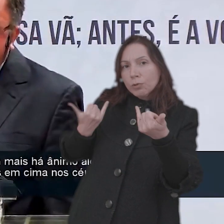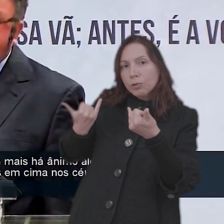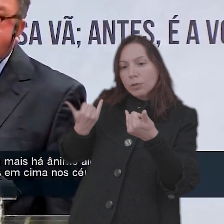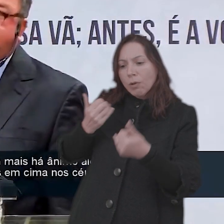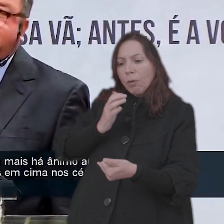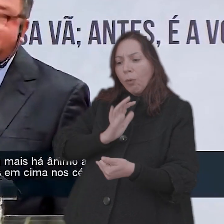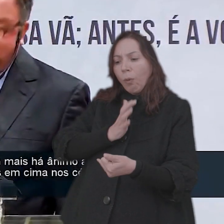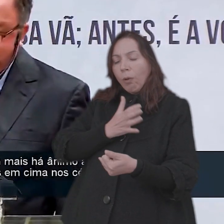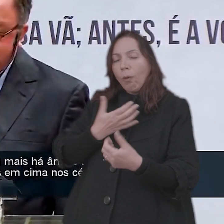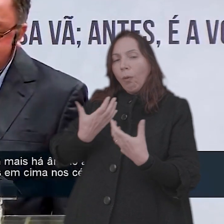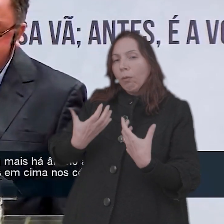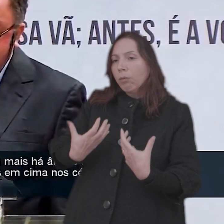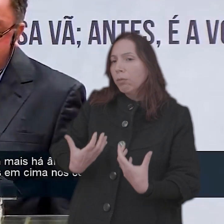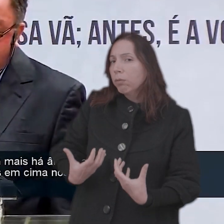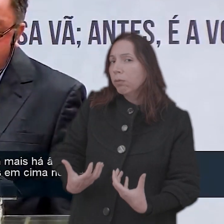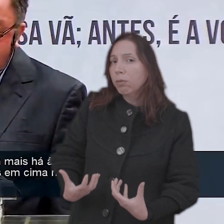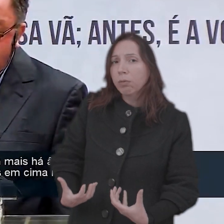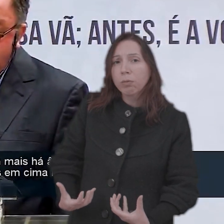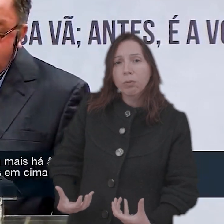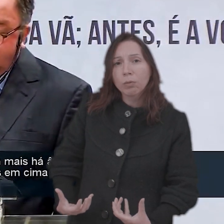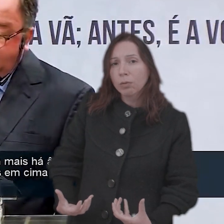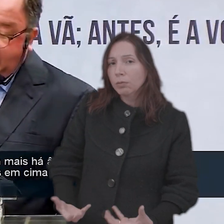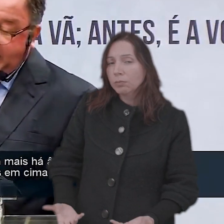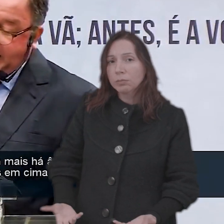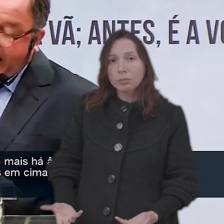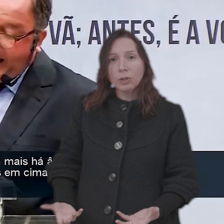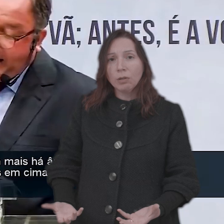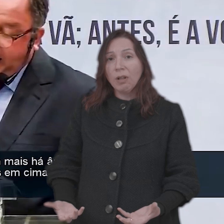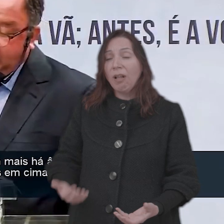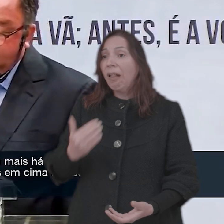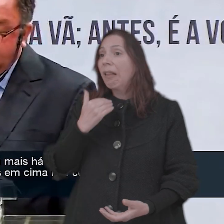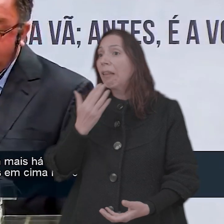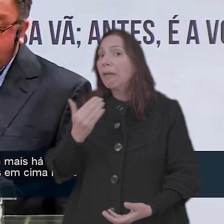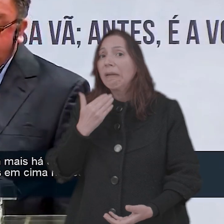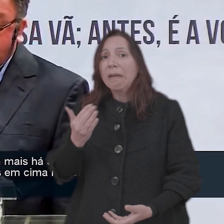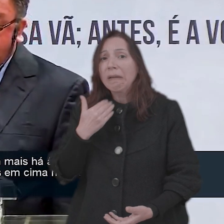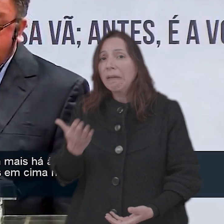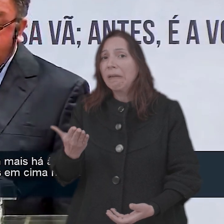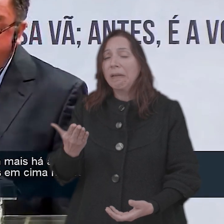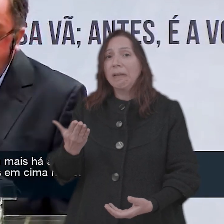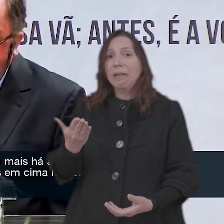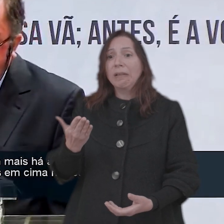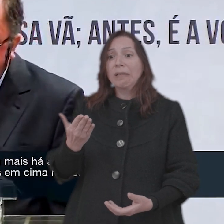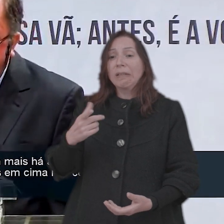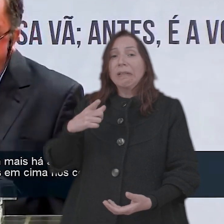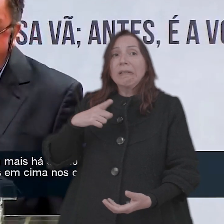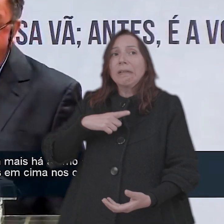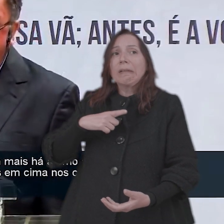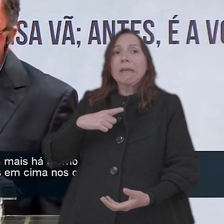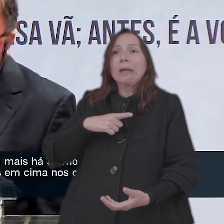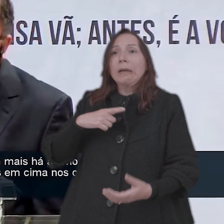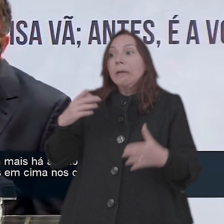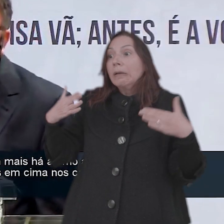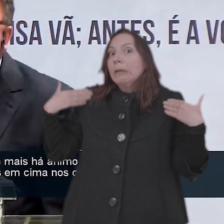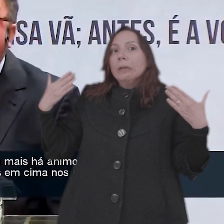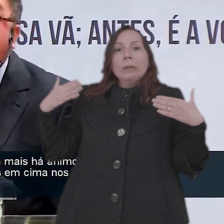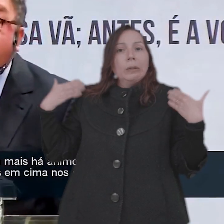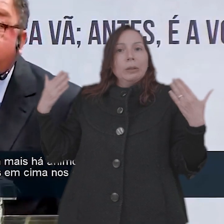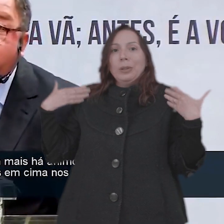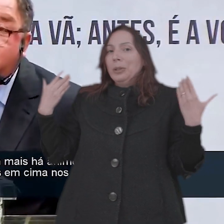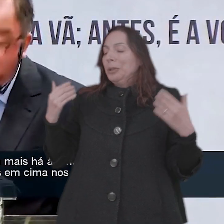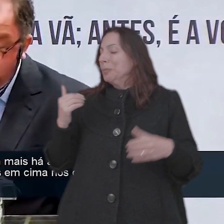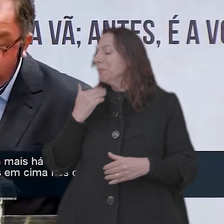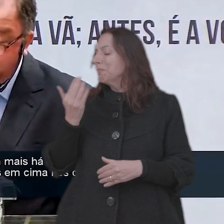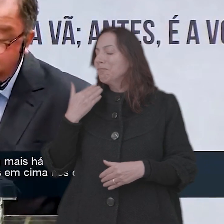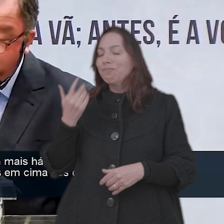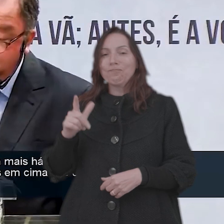desmaiou-nos o coração, e em ninguém mais há ânimo